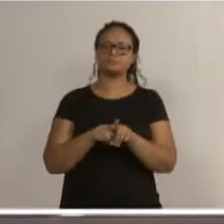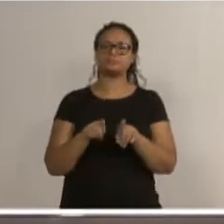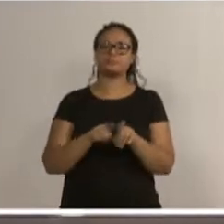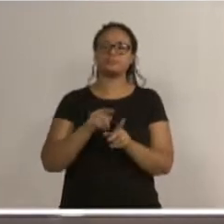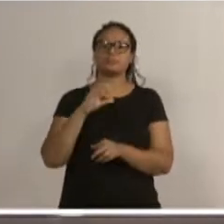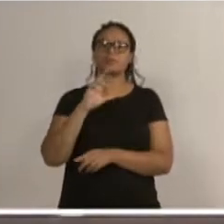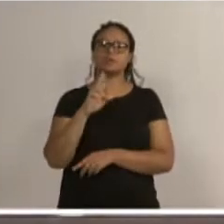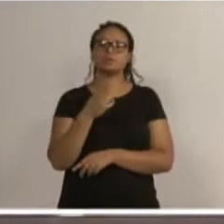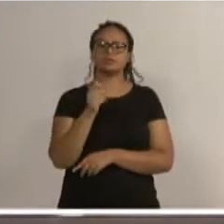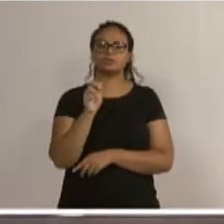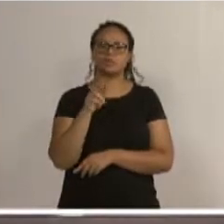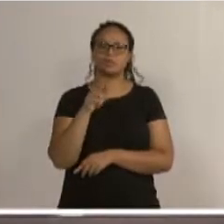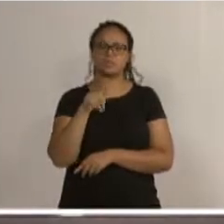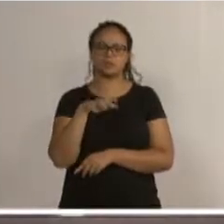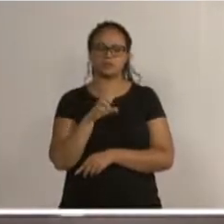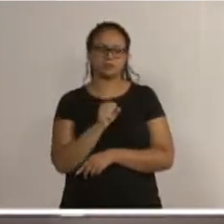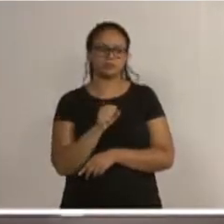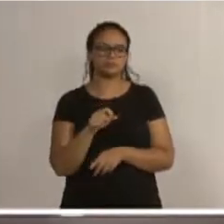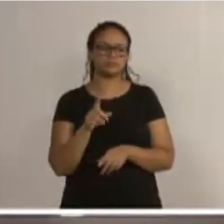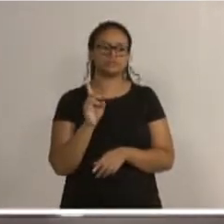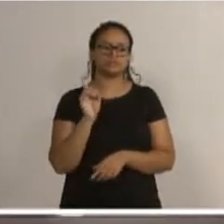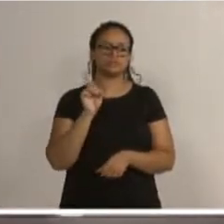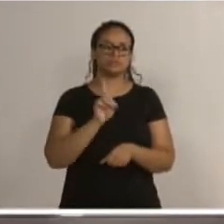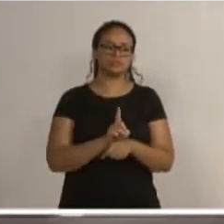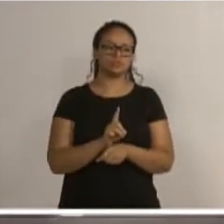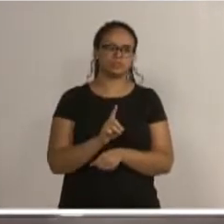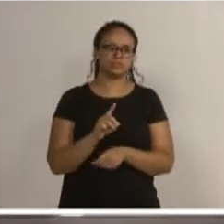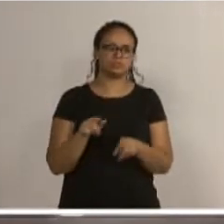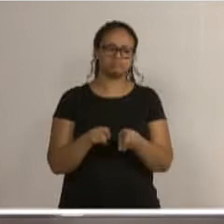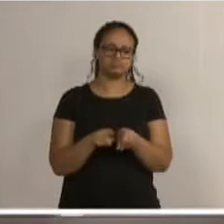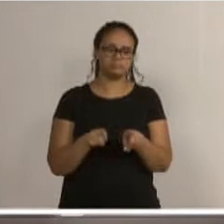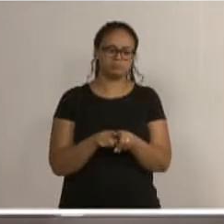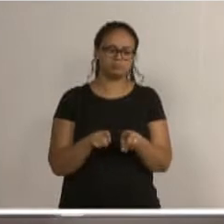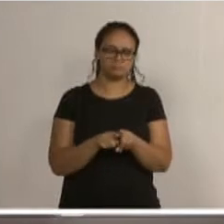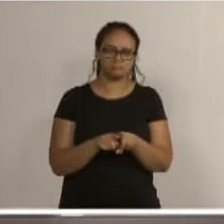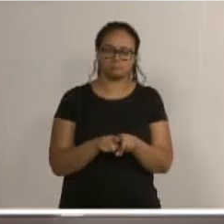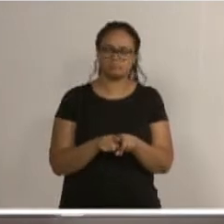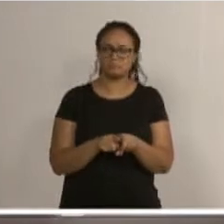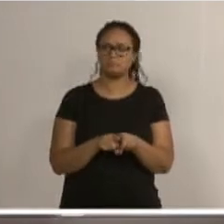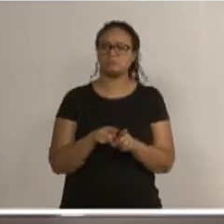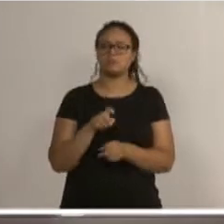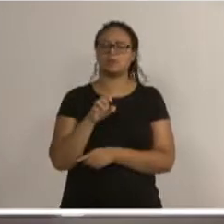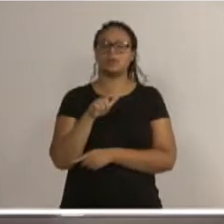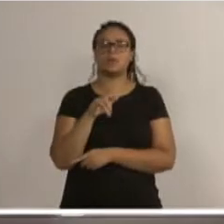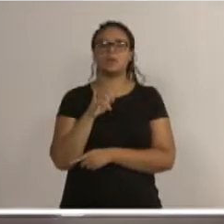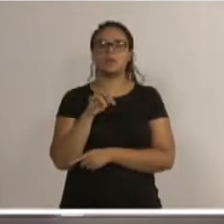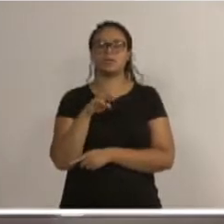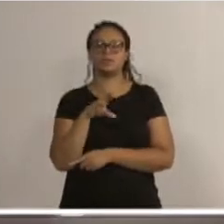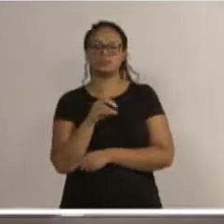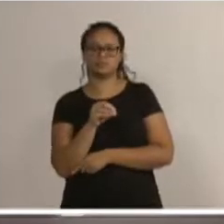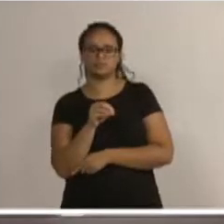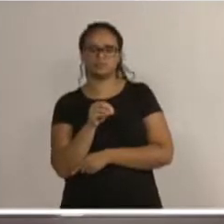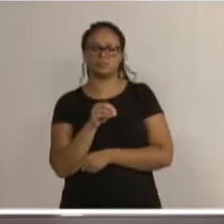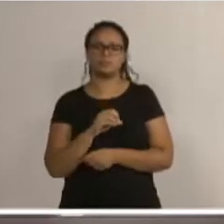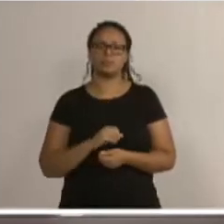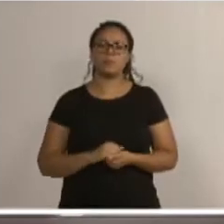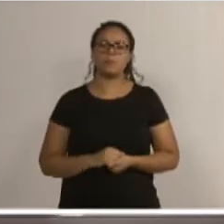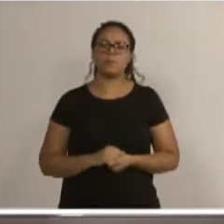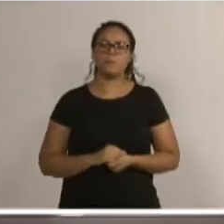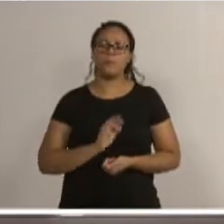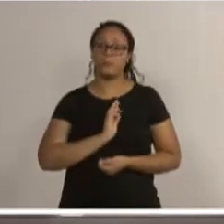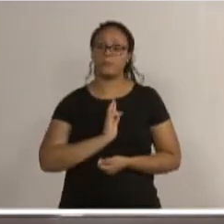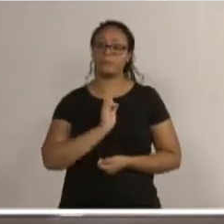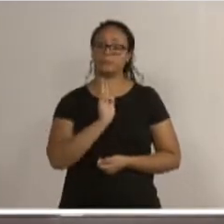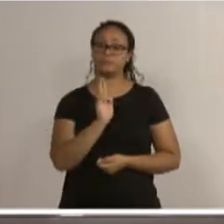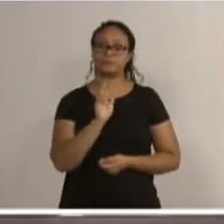da CIB, por favor, tenha assento aqui. Registrar também o senhor Elédio Pering, representando a deputada Ana